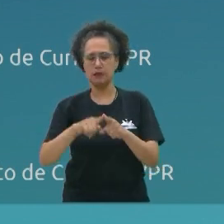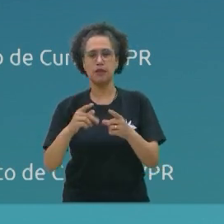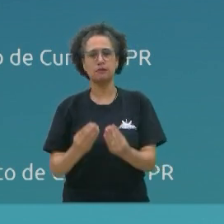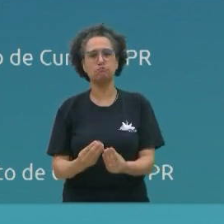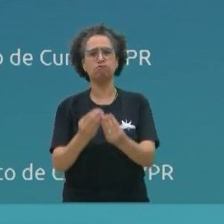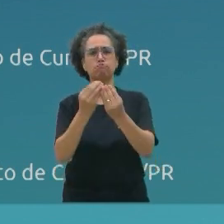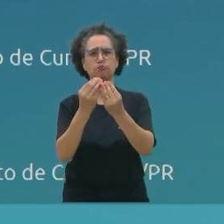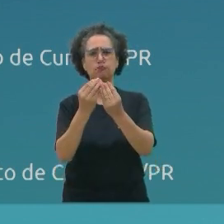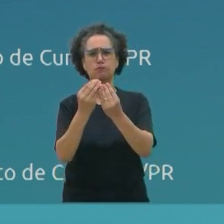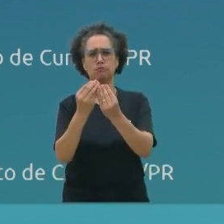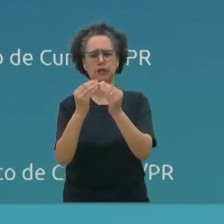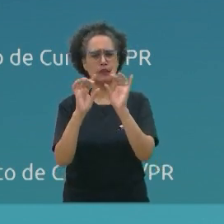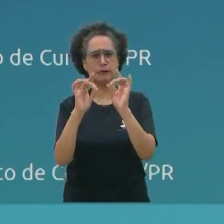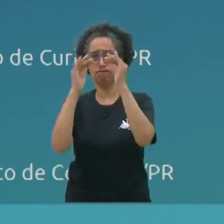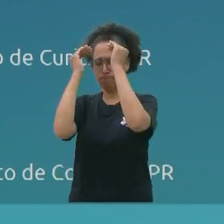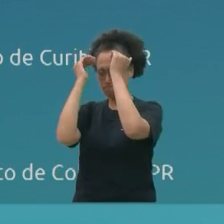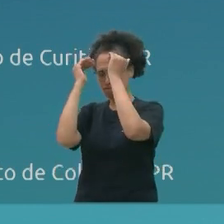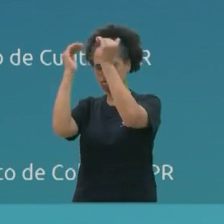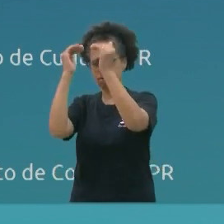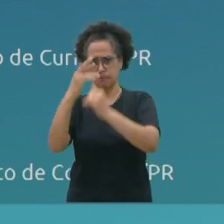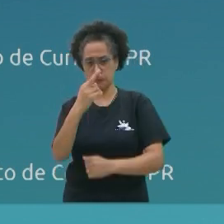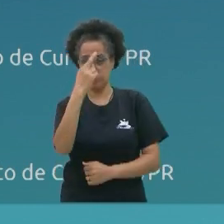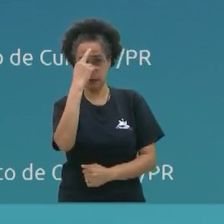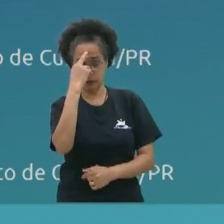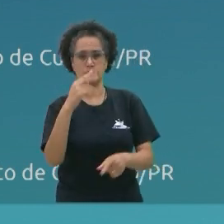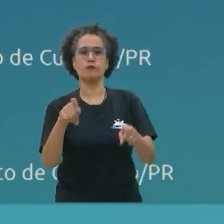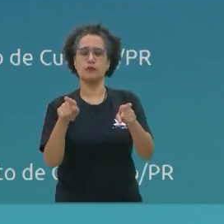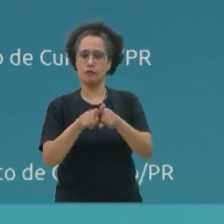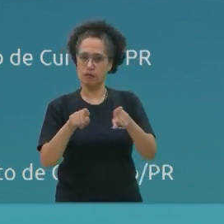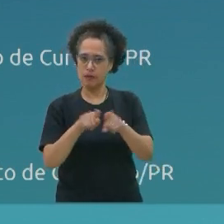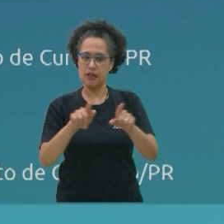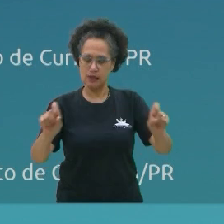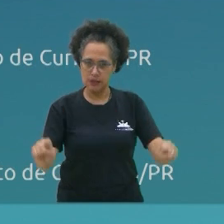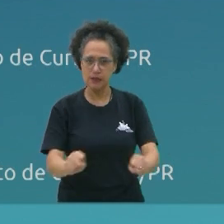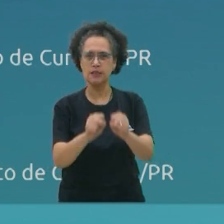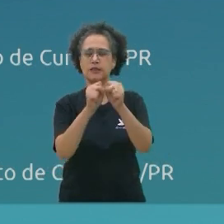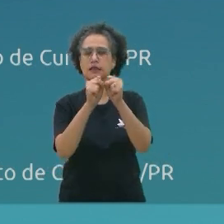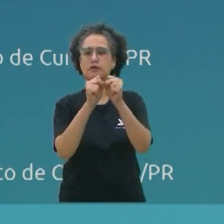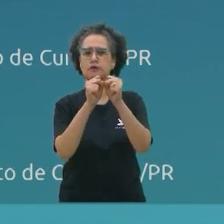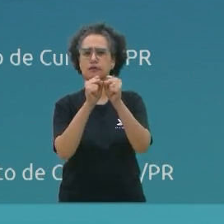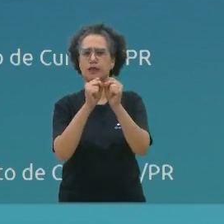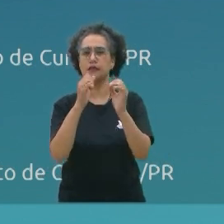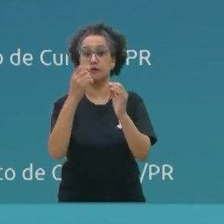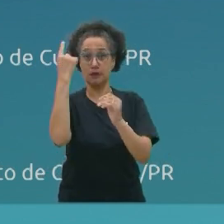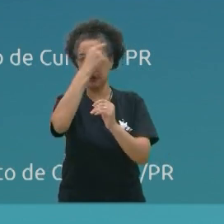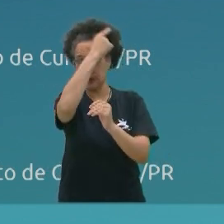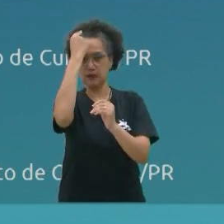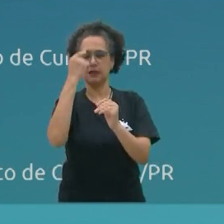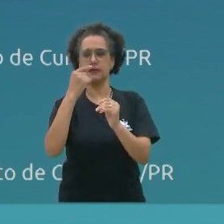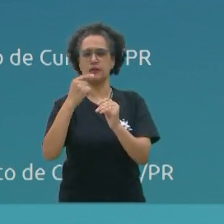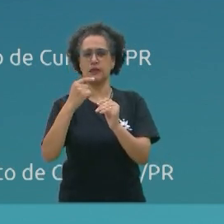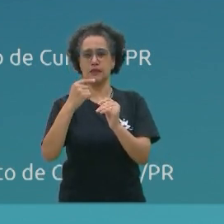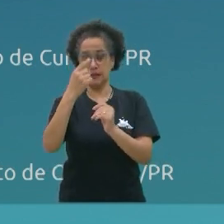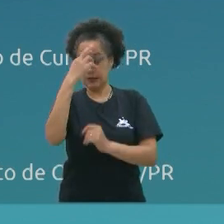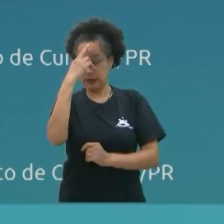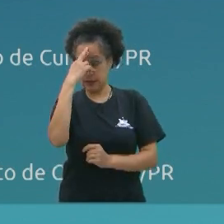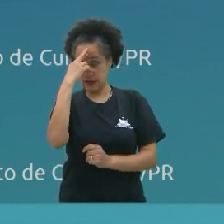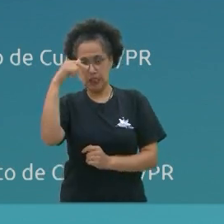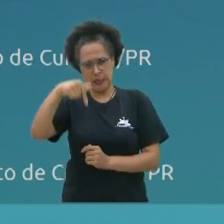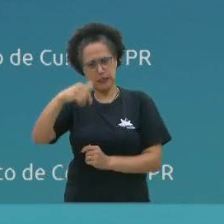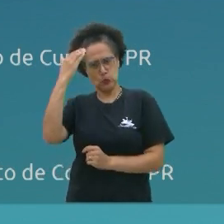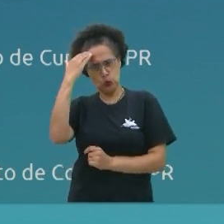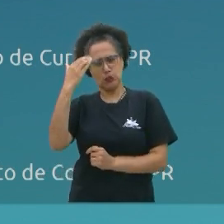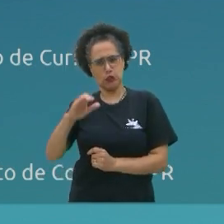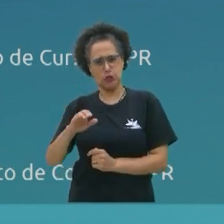em honra a Santa Rita, direto do Santuário de Santa Rita, aqui em Curitiba, na Vila Auer. Então, ao longo